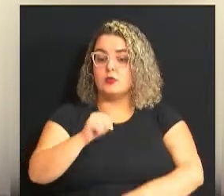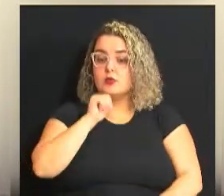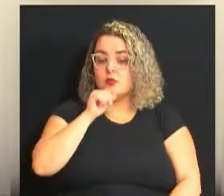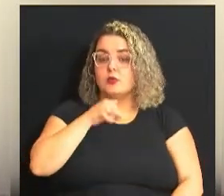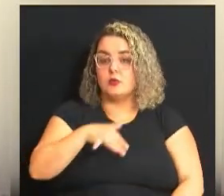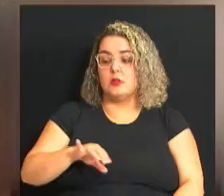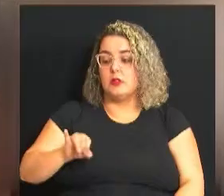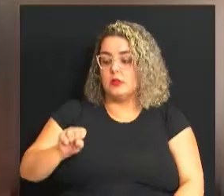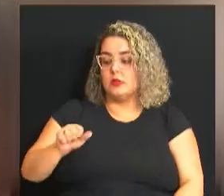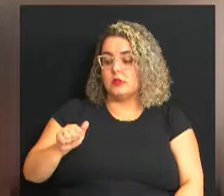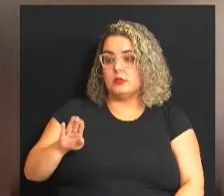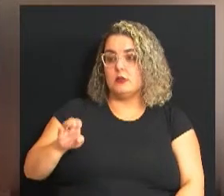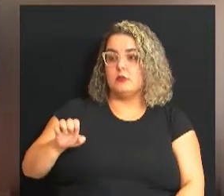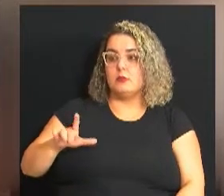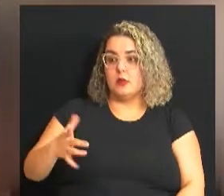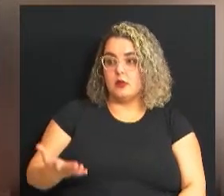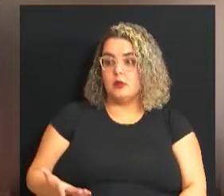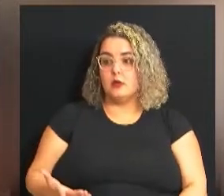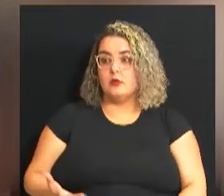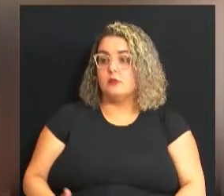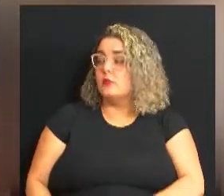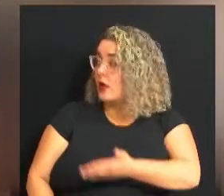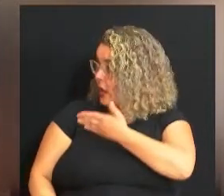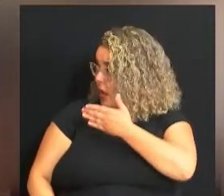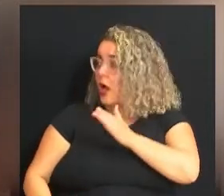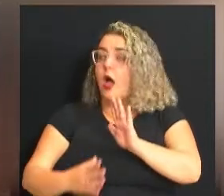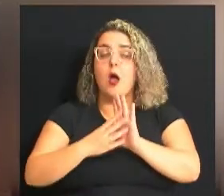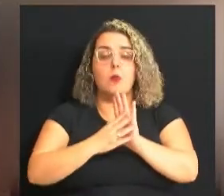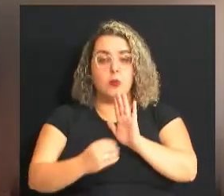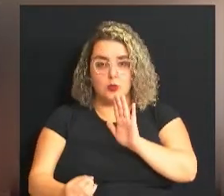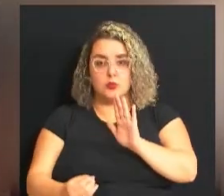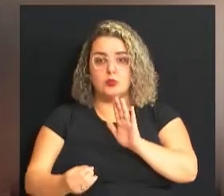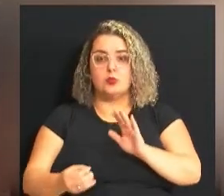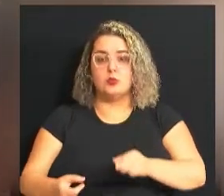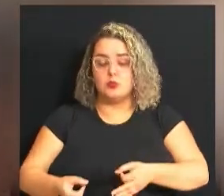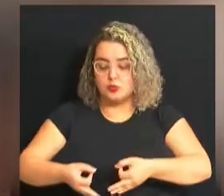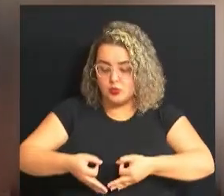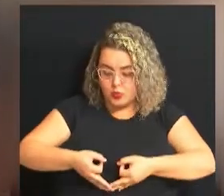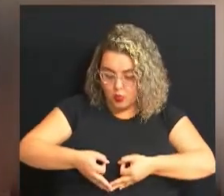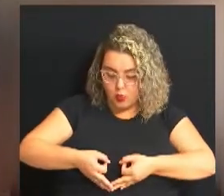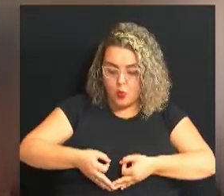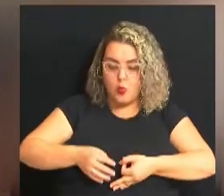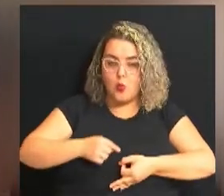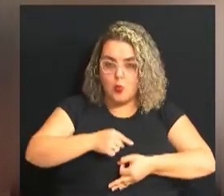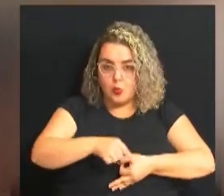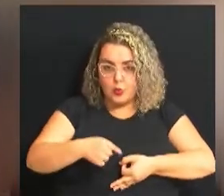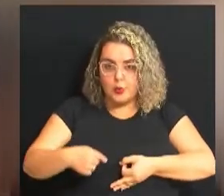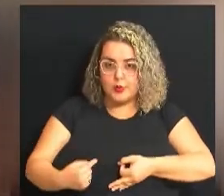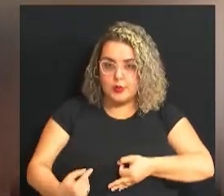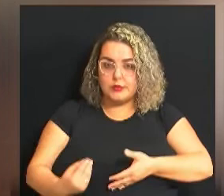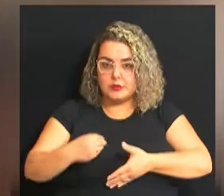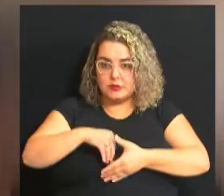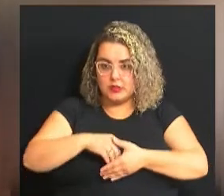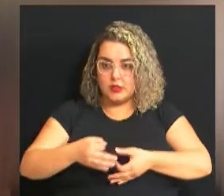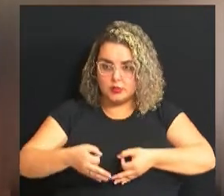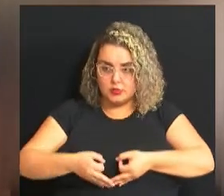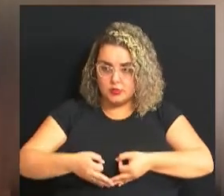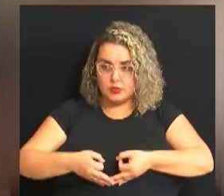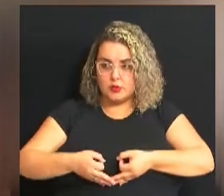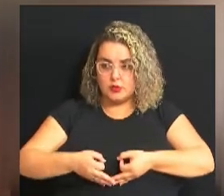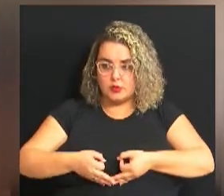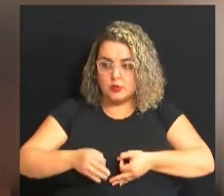Isabel Graciano. Então esse aqui é um modelo do nosso útero, né? Que a gente tem dentro da gente. No útero é